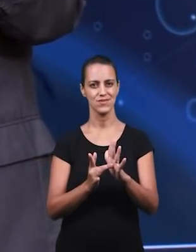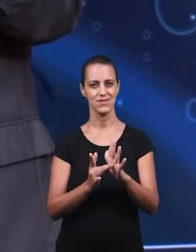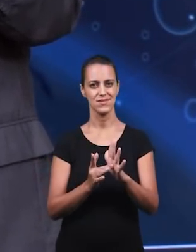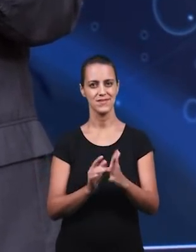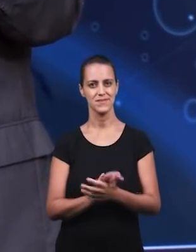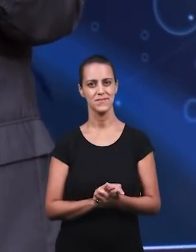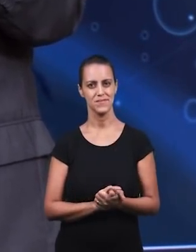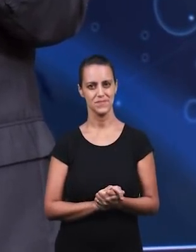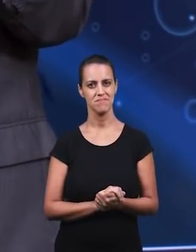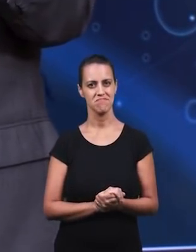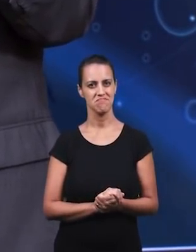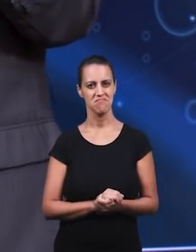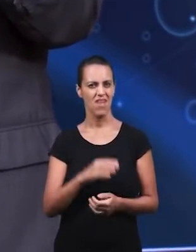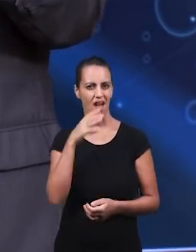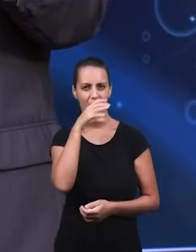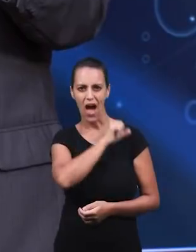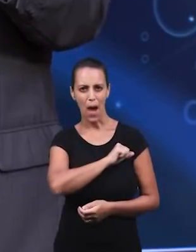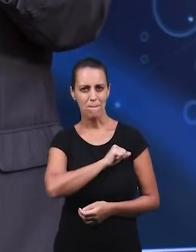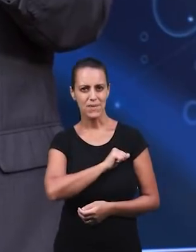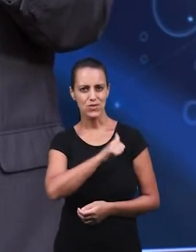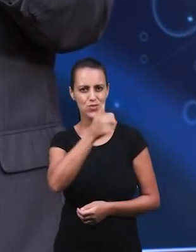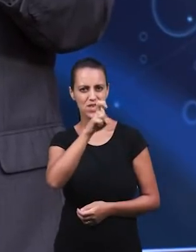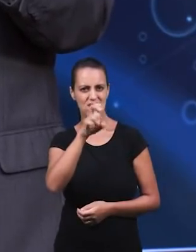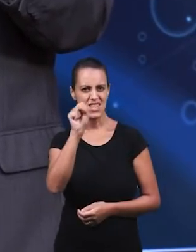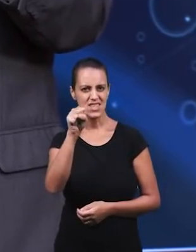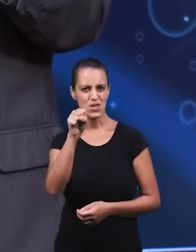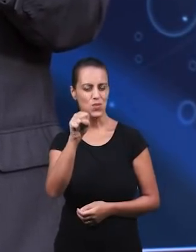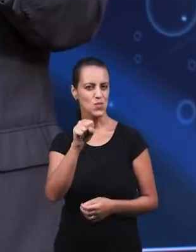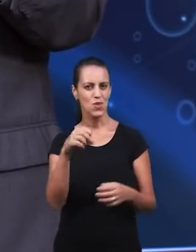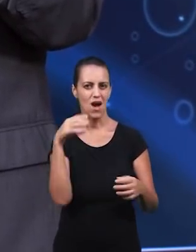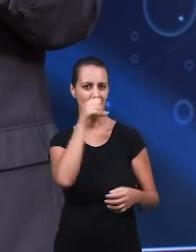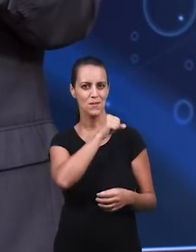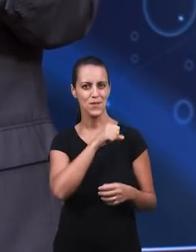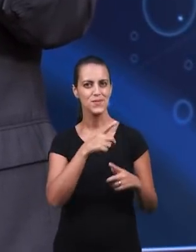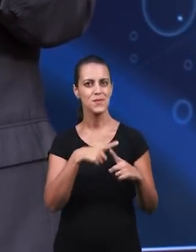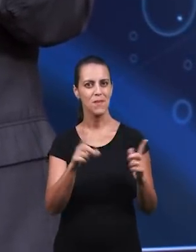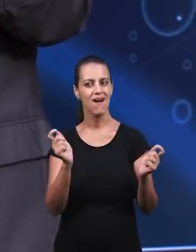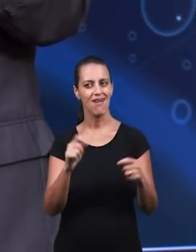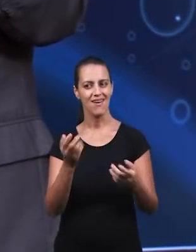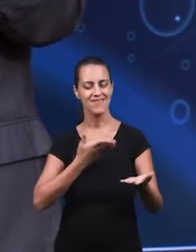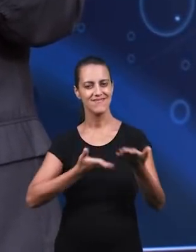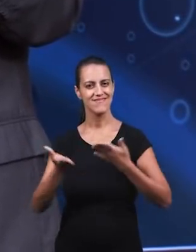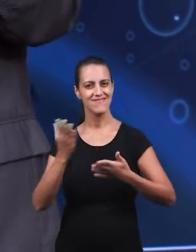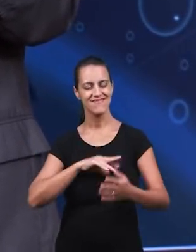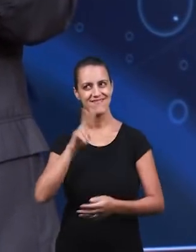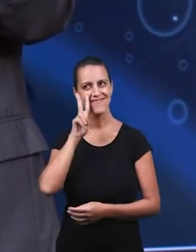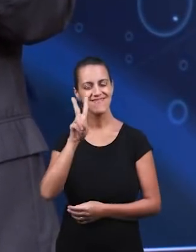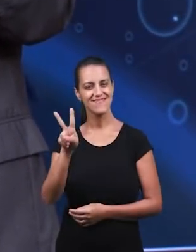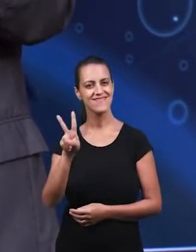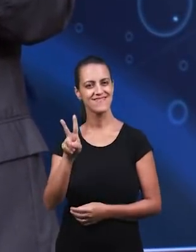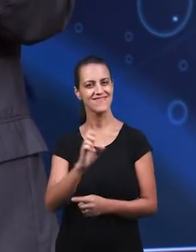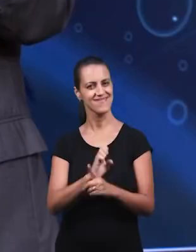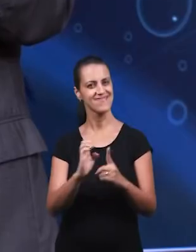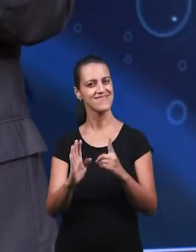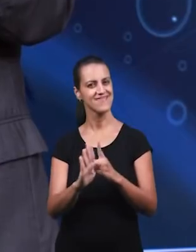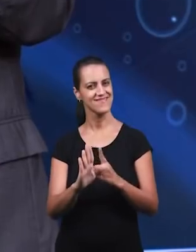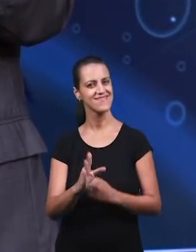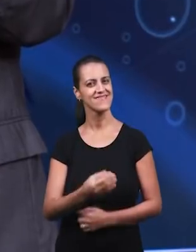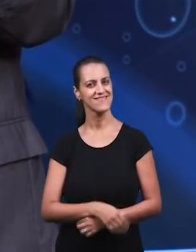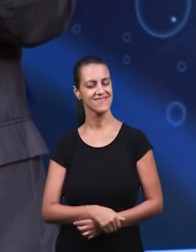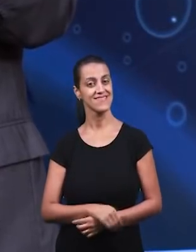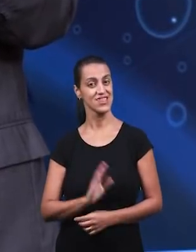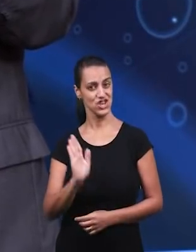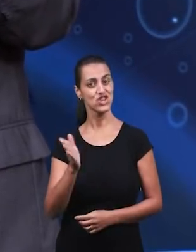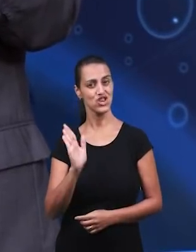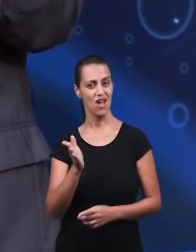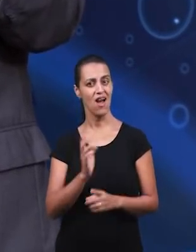rapidamente respondido, 15 segundos, mas as irmãs puderam ali participar desta nossa Escola Bíblica Dominical de hoje, que nós já